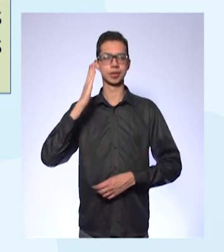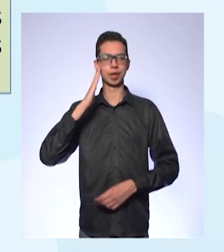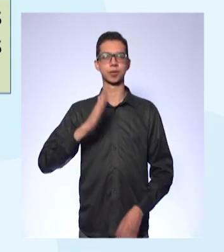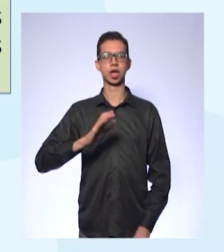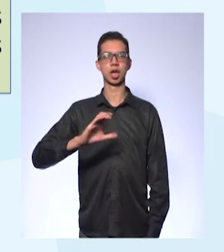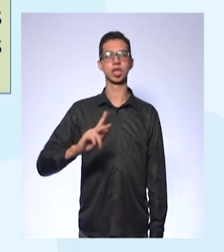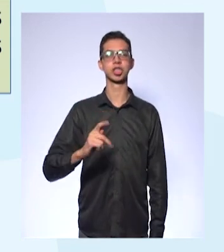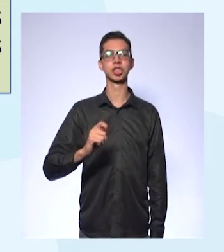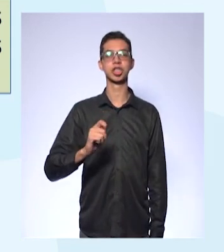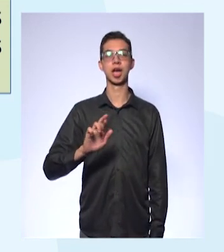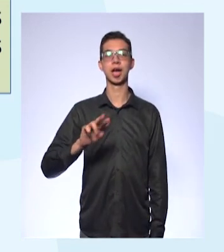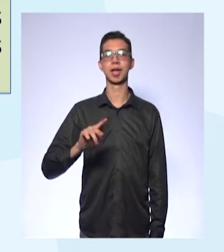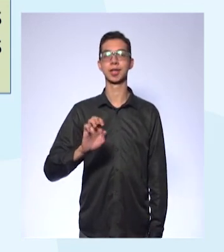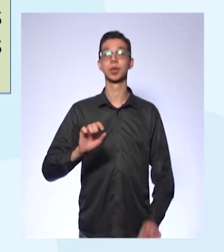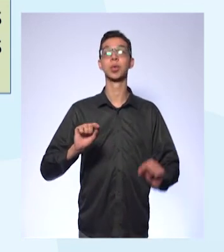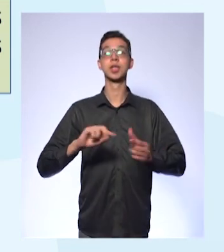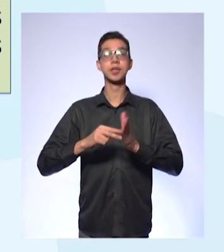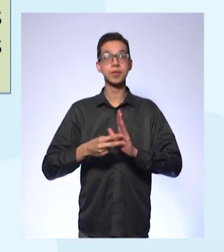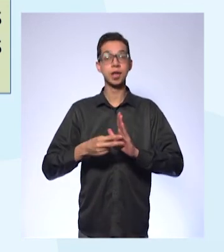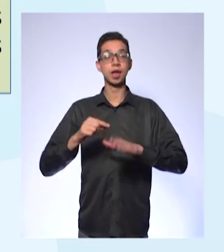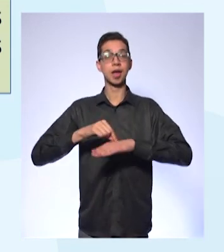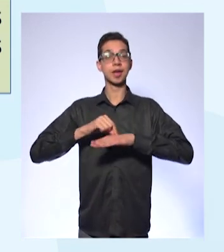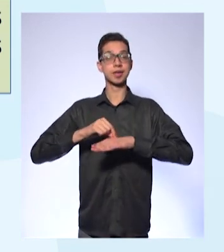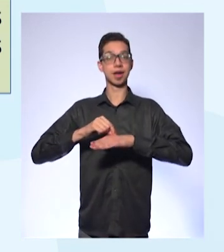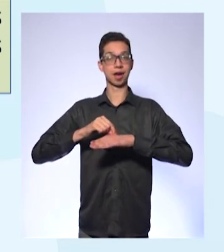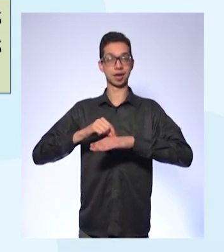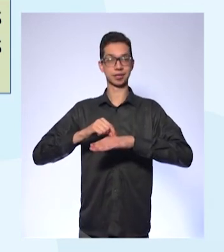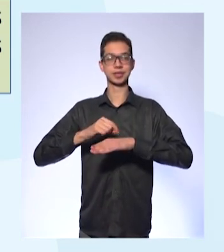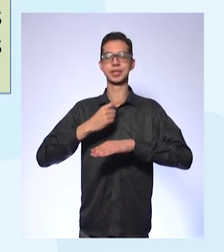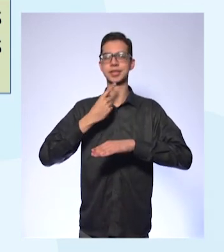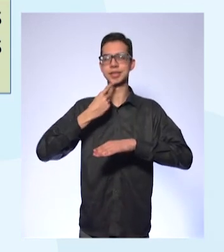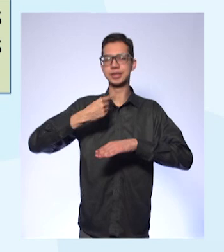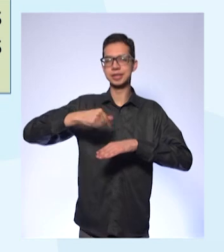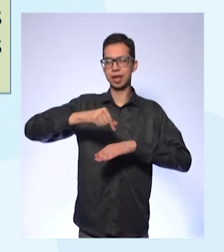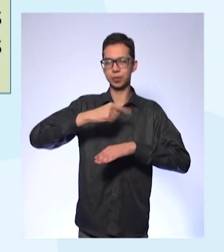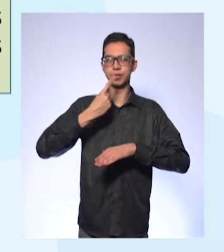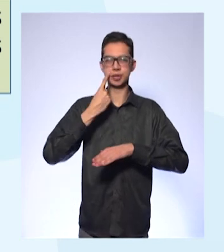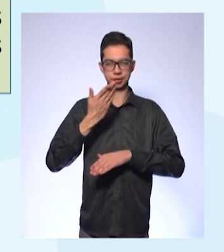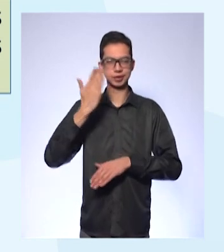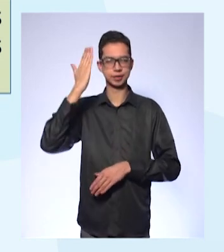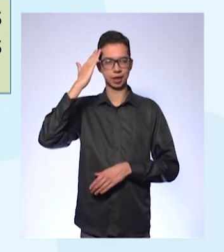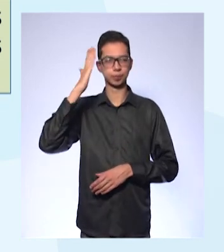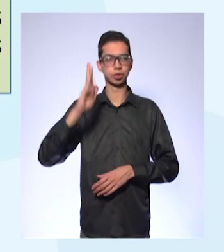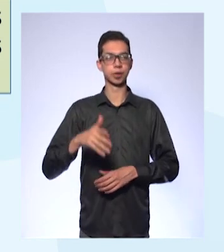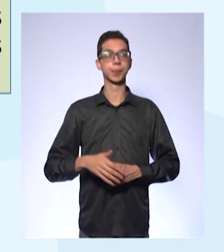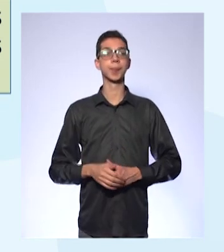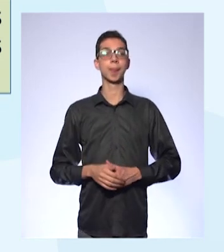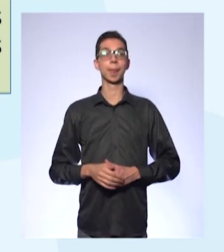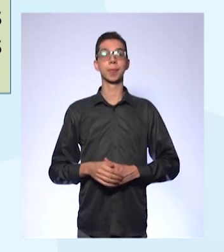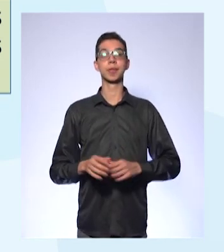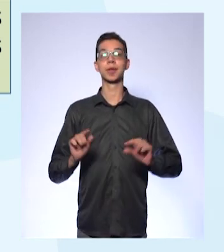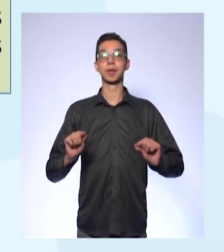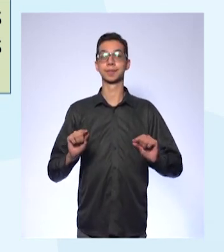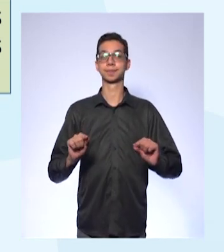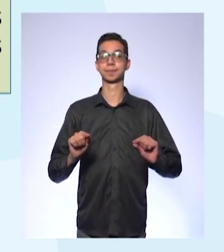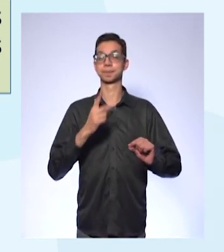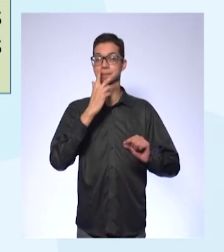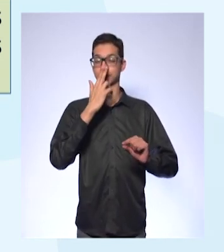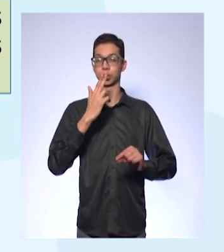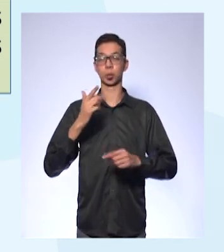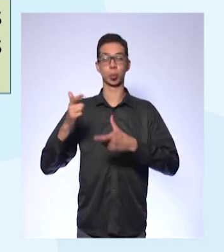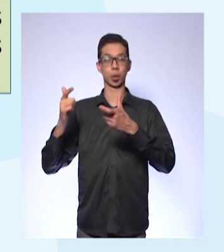salgada, sofreu bastante com a concorrência do Uruguai e da Argentina. As pessoas que se